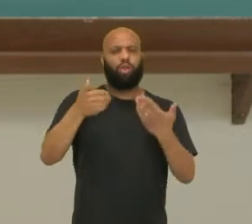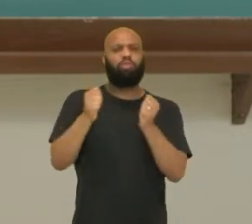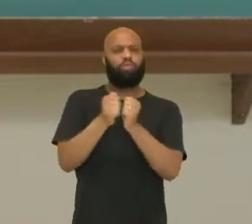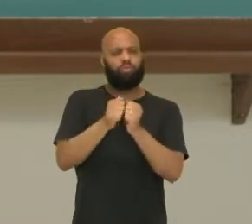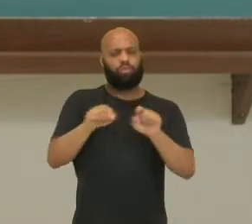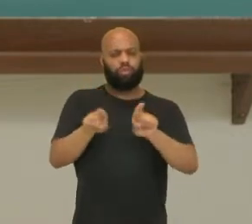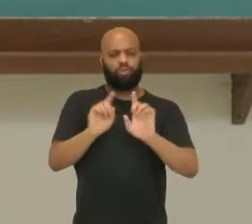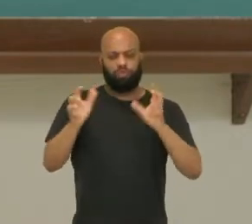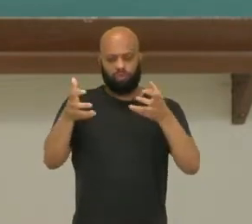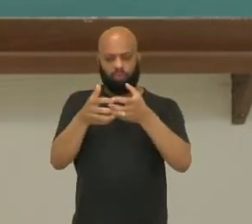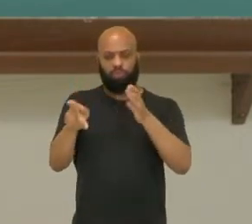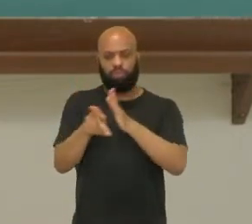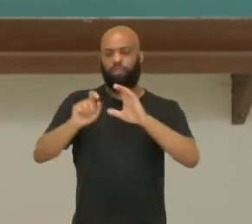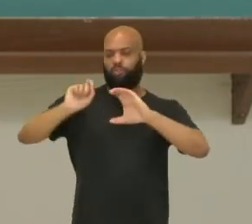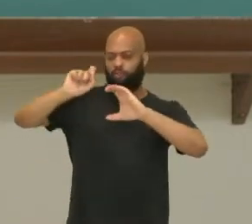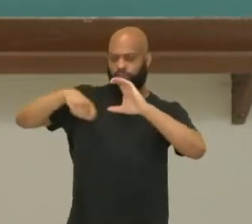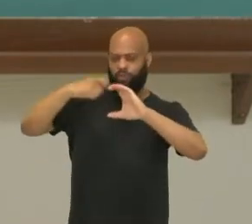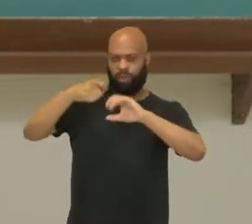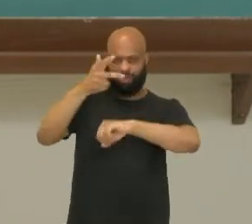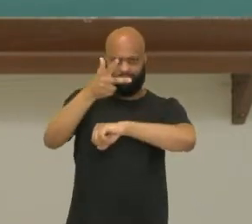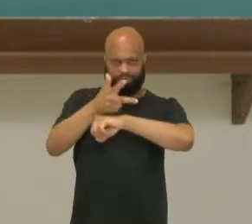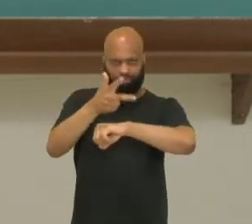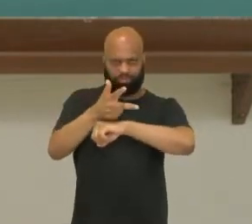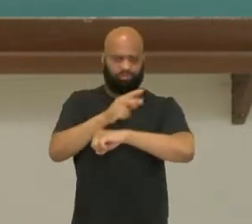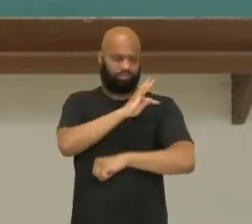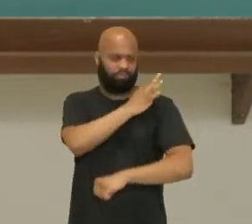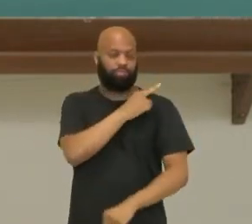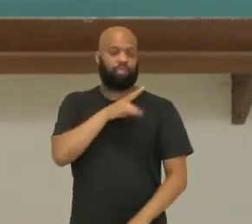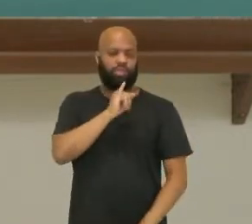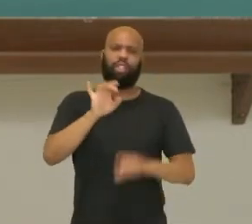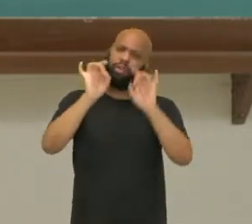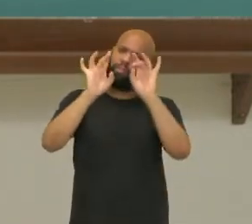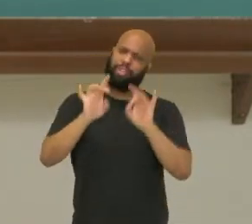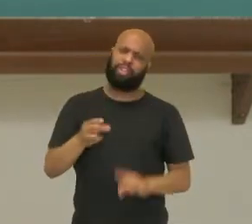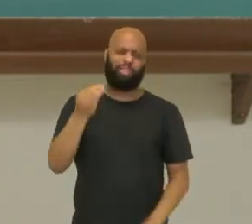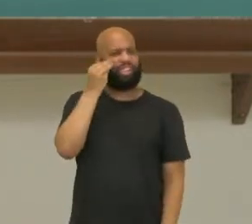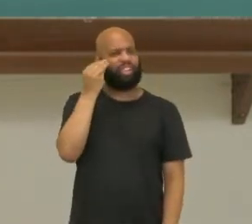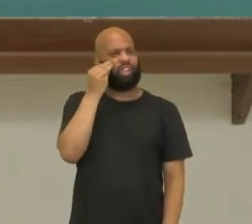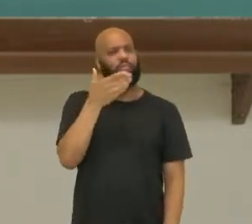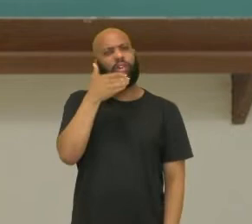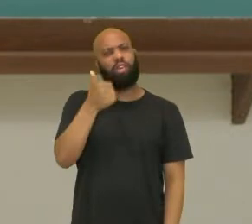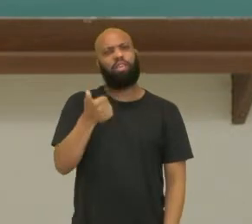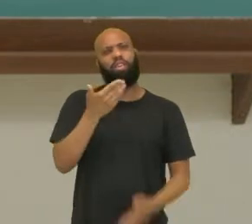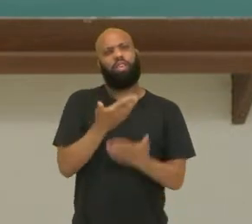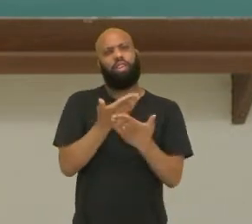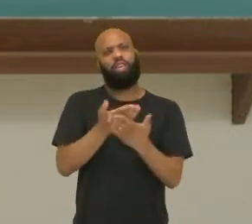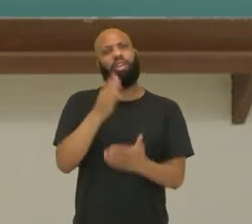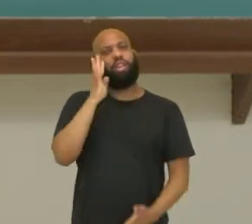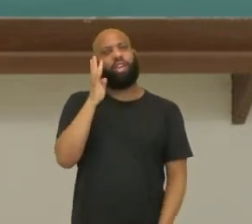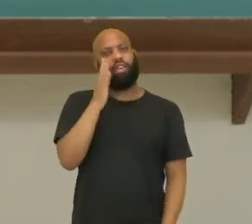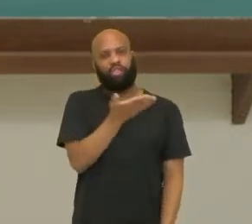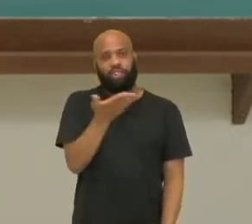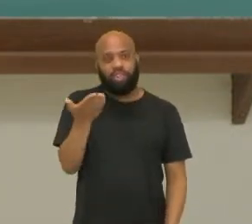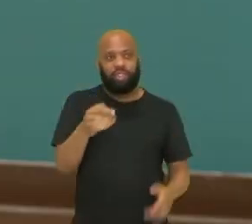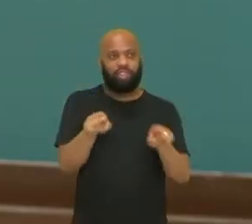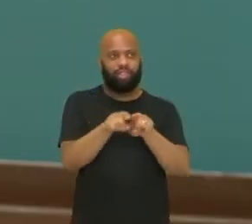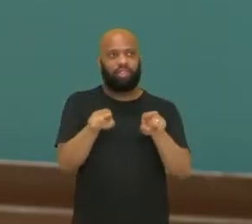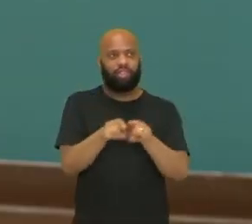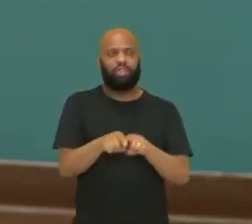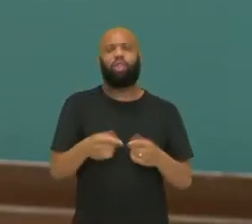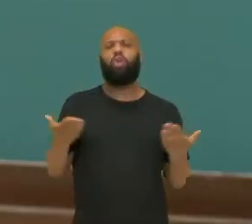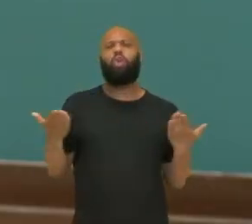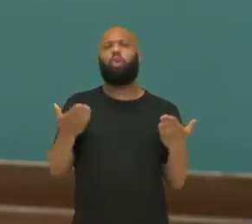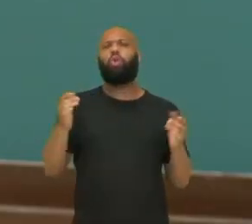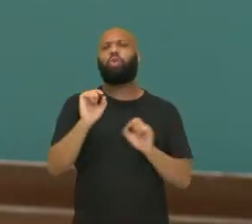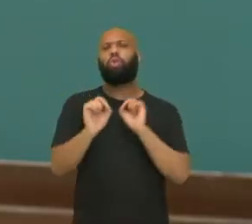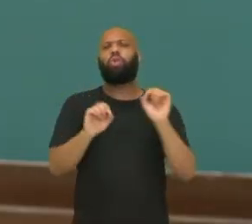de gravação nós vamos fazer algo bem especial para você. Nós vamos fazer o nosso melhor, uma aula bem bacana para você. Na aula de